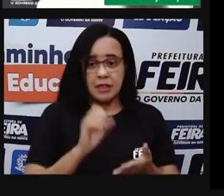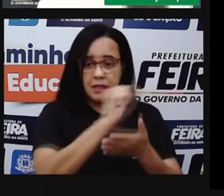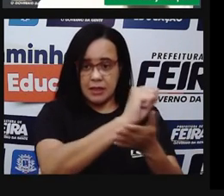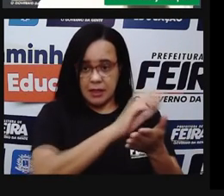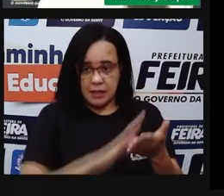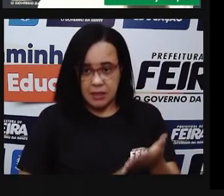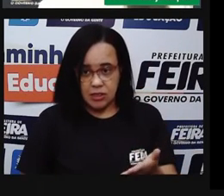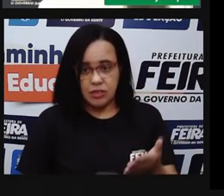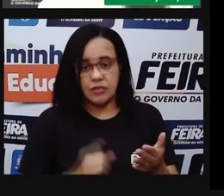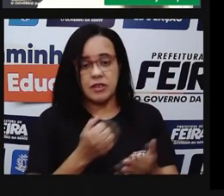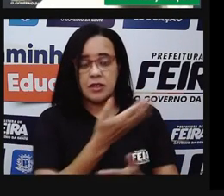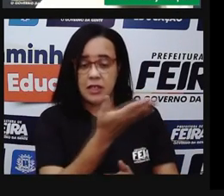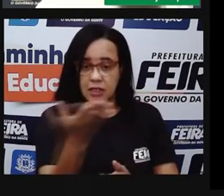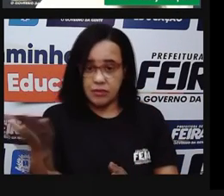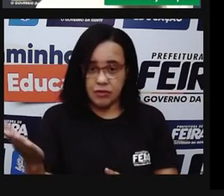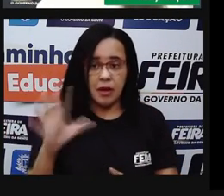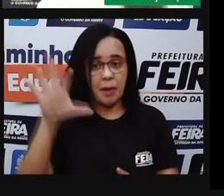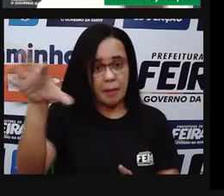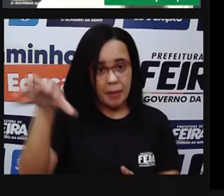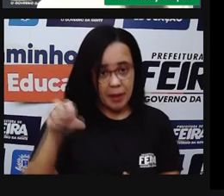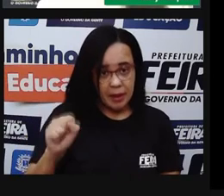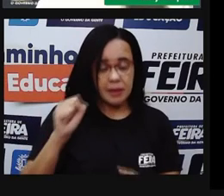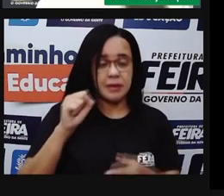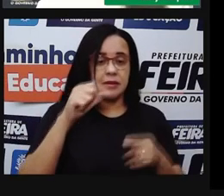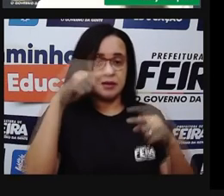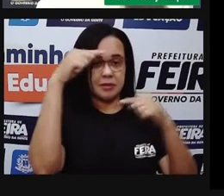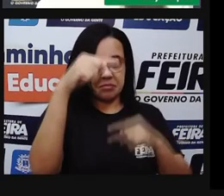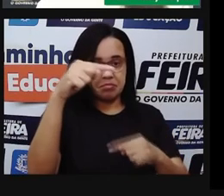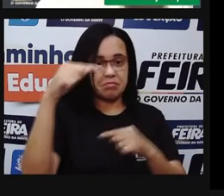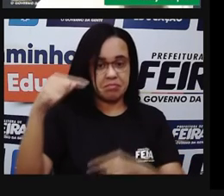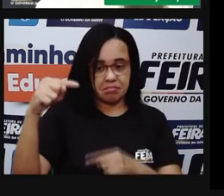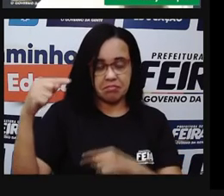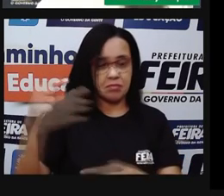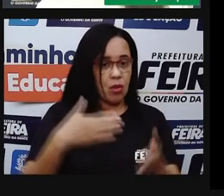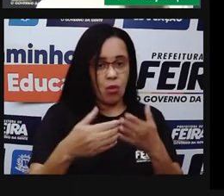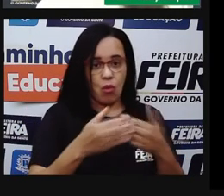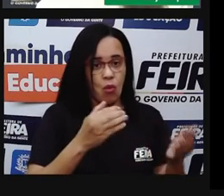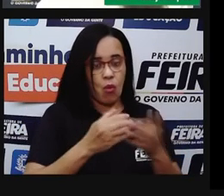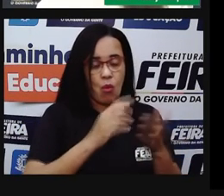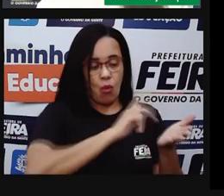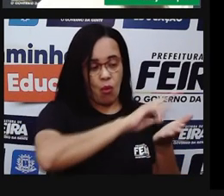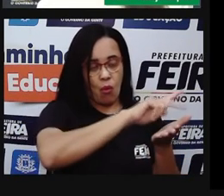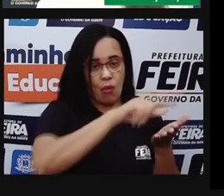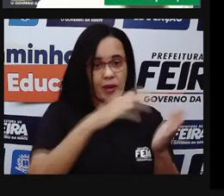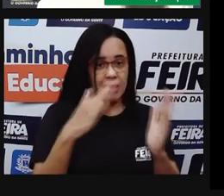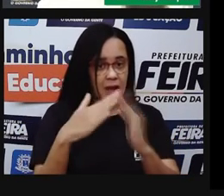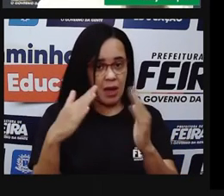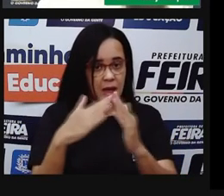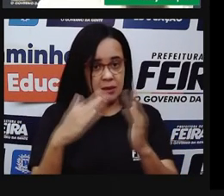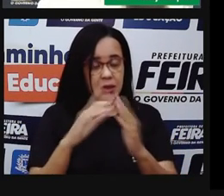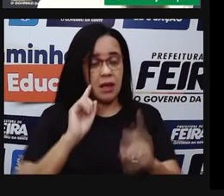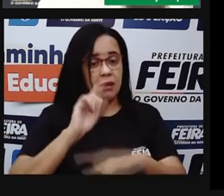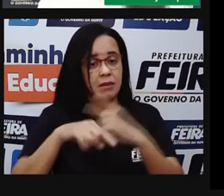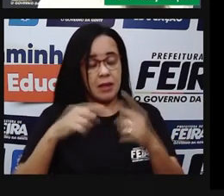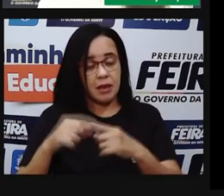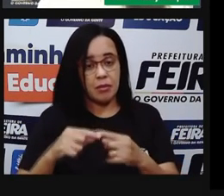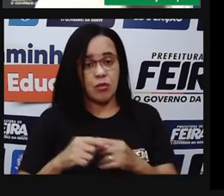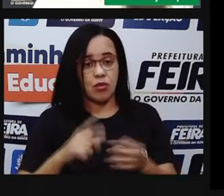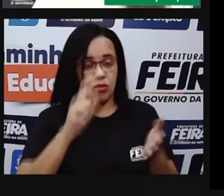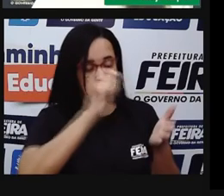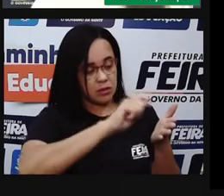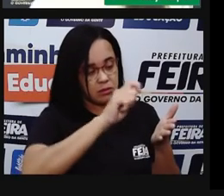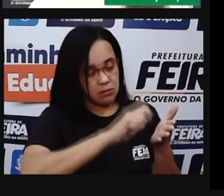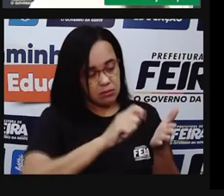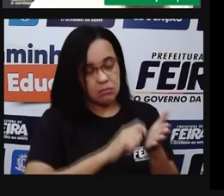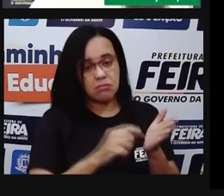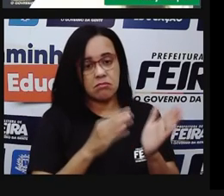Você vai pegar as embalagens que estiver na sua casa e depois você vai anotar no seu caderno circulando os dígrafos.